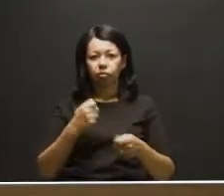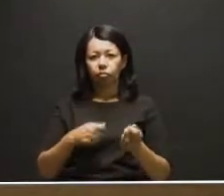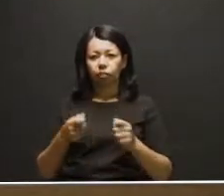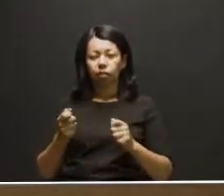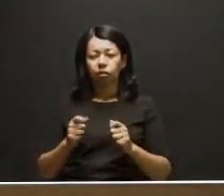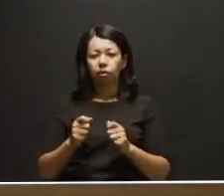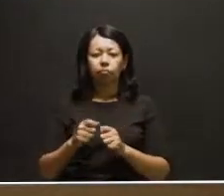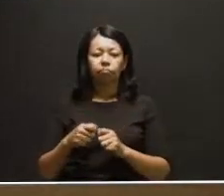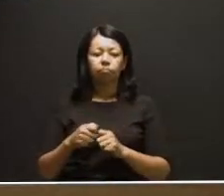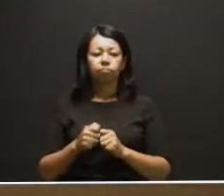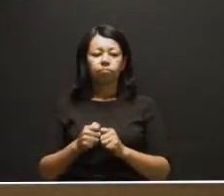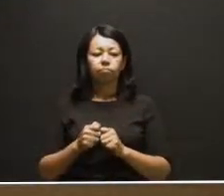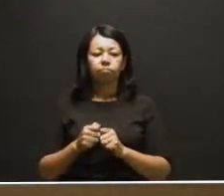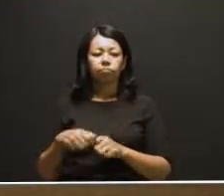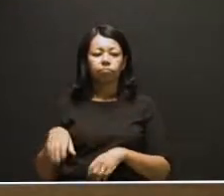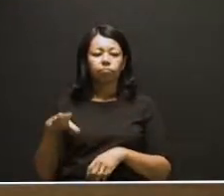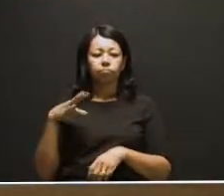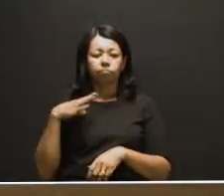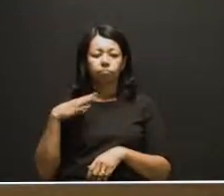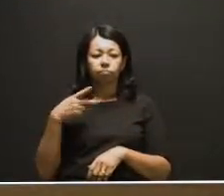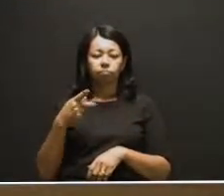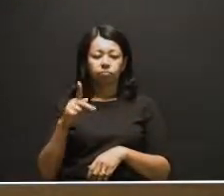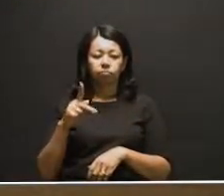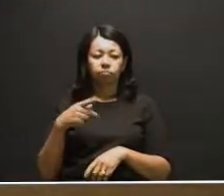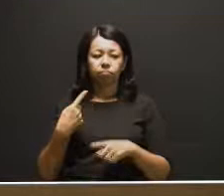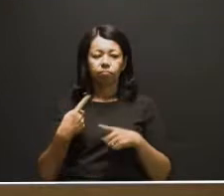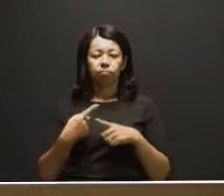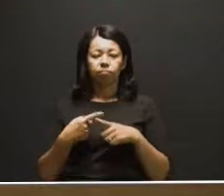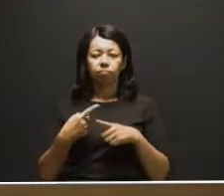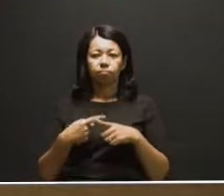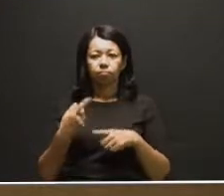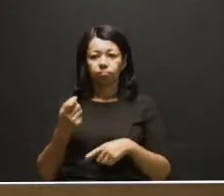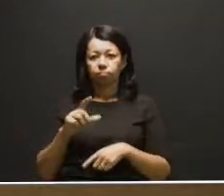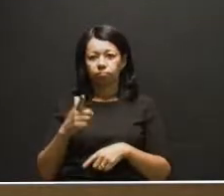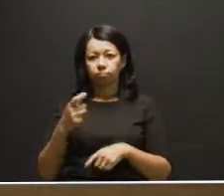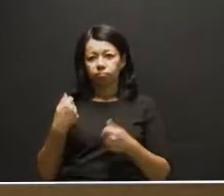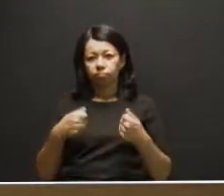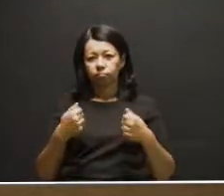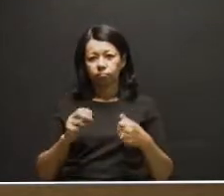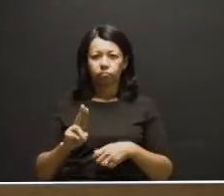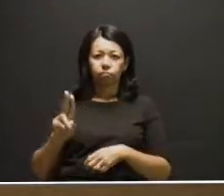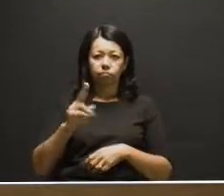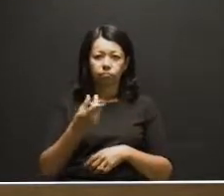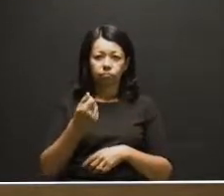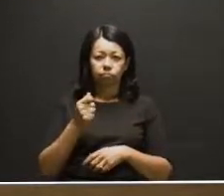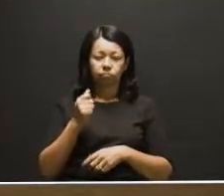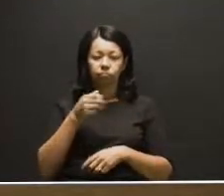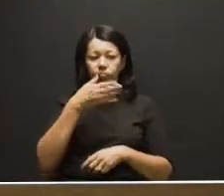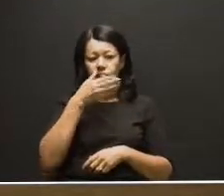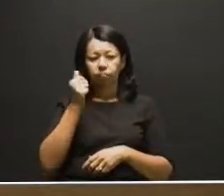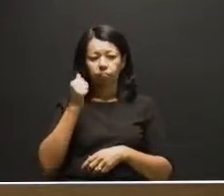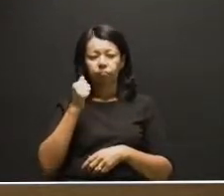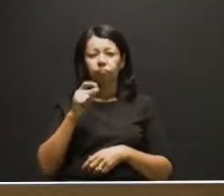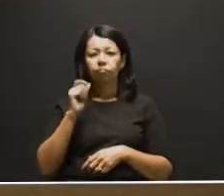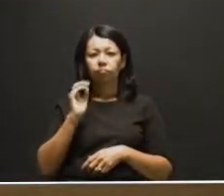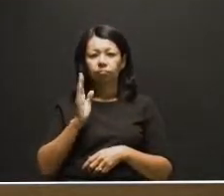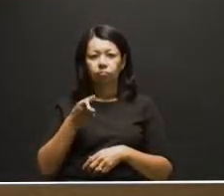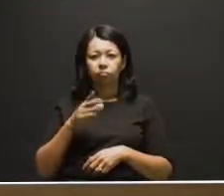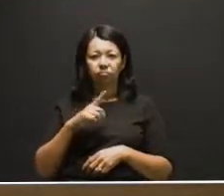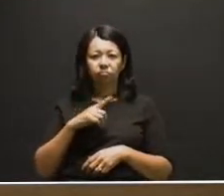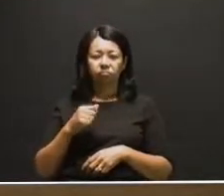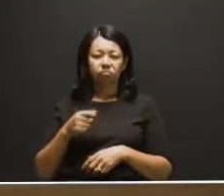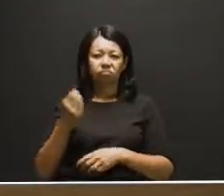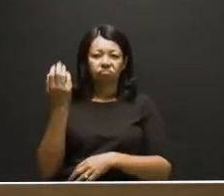cofre público porque não vamos ter que despender recursos pra consertar consertar calçadas por conta de árvores mal